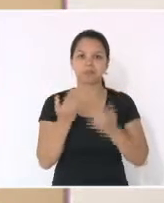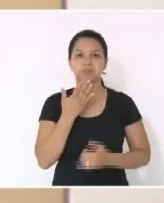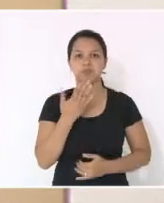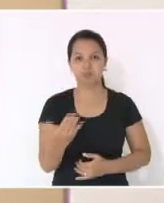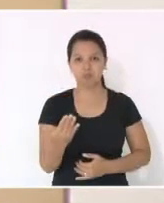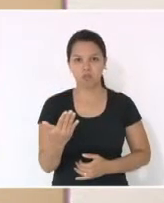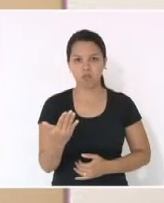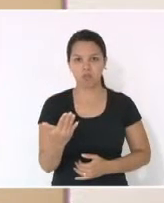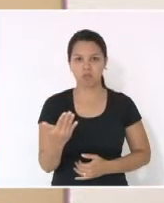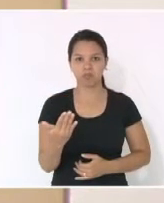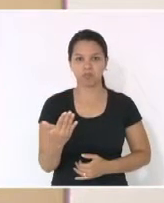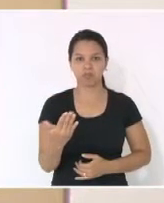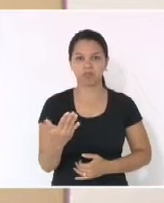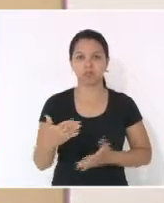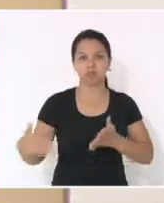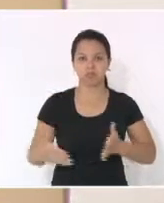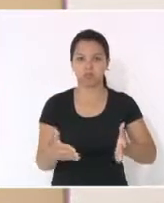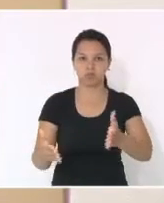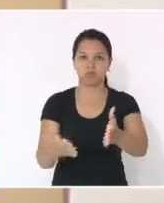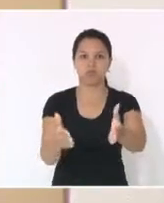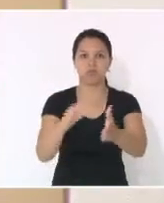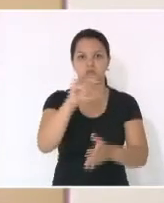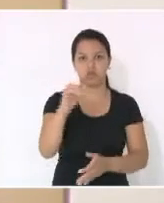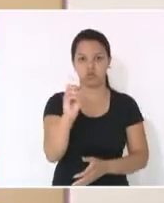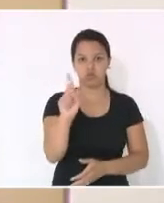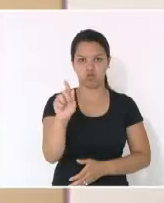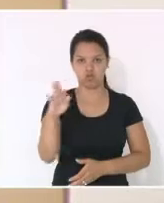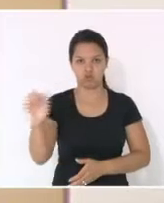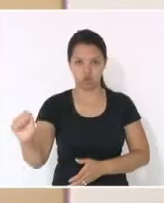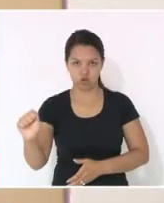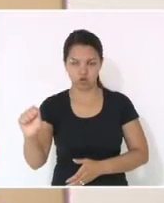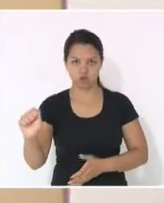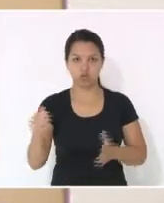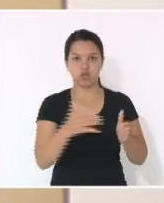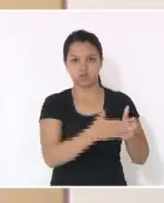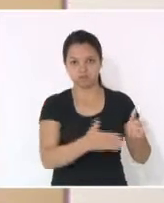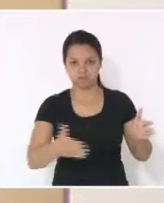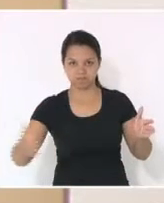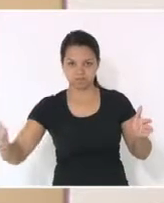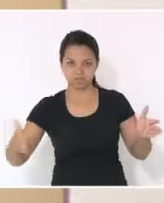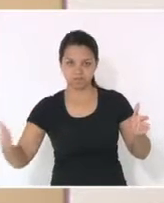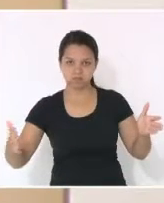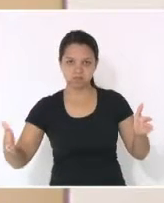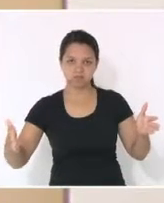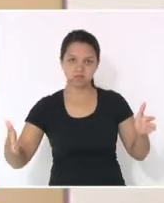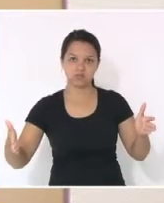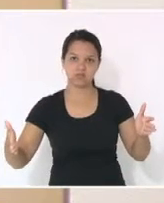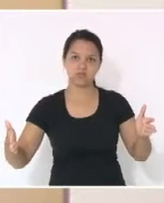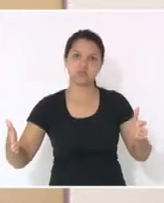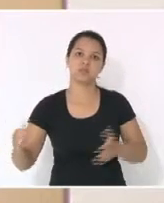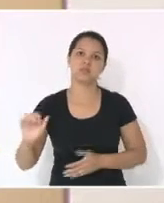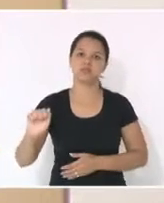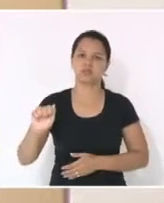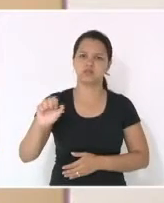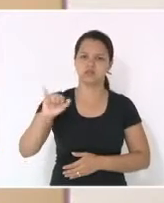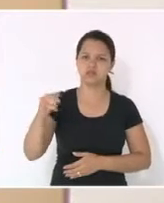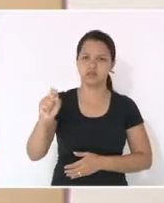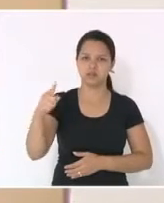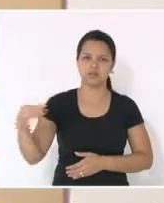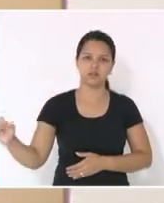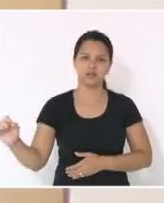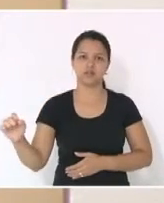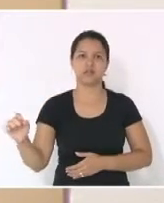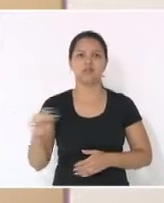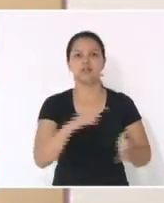da rodovia jorge lacerda 3 que liga os bairros sangão capão bonito e verdinho no